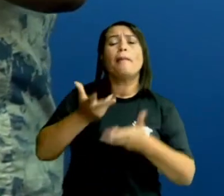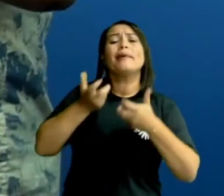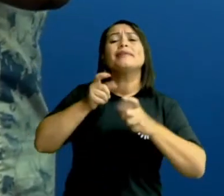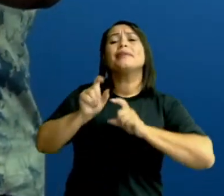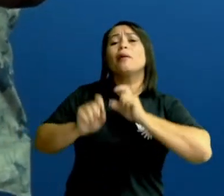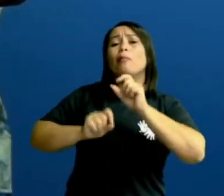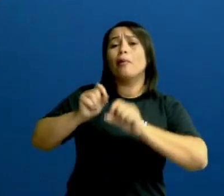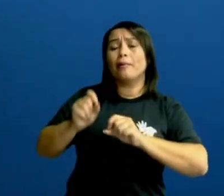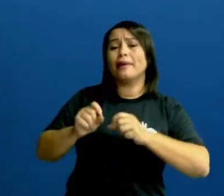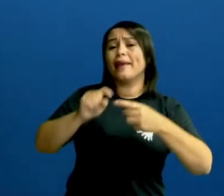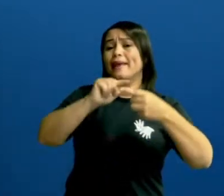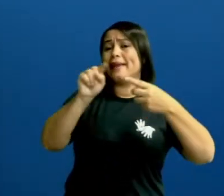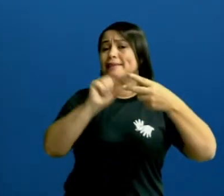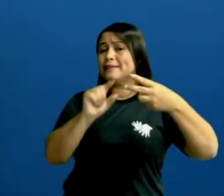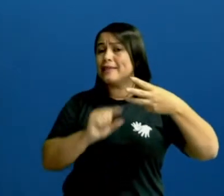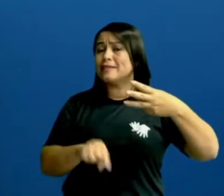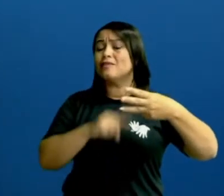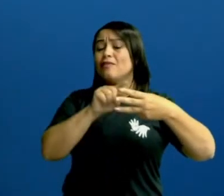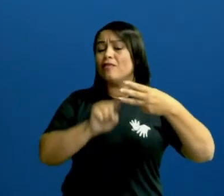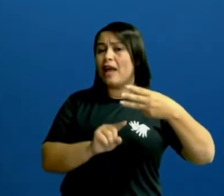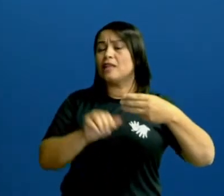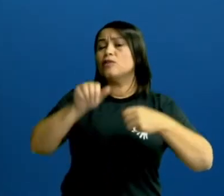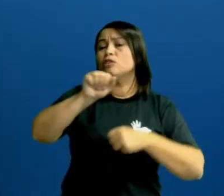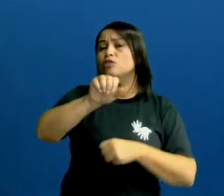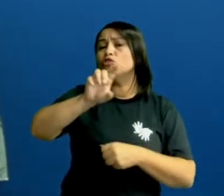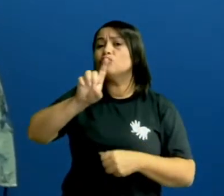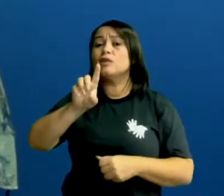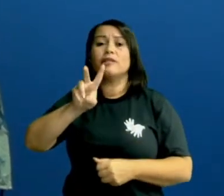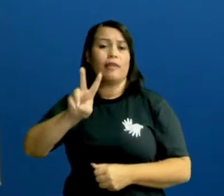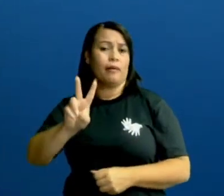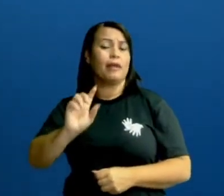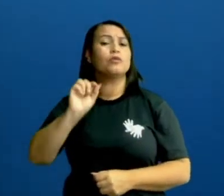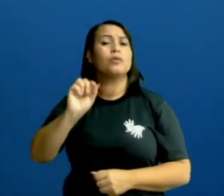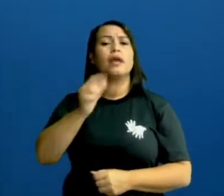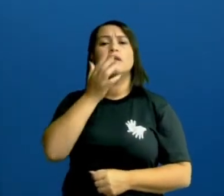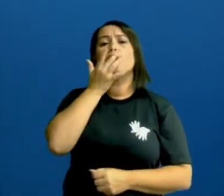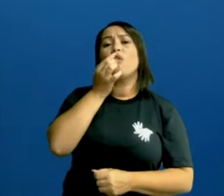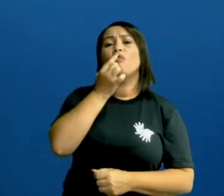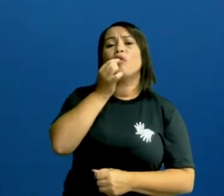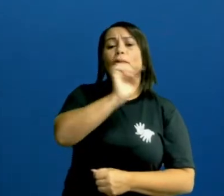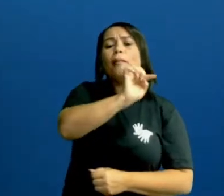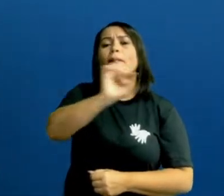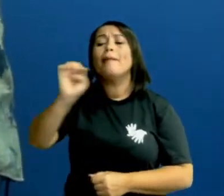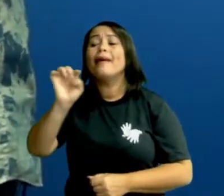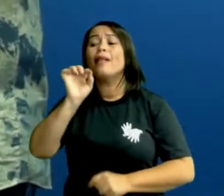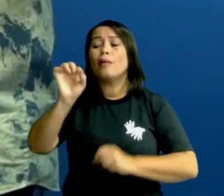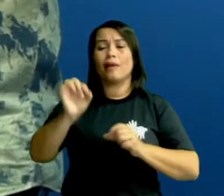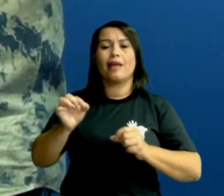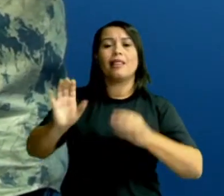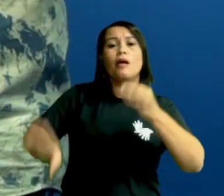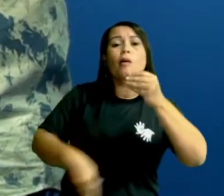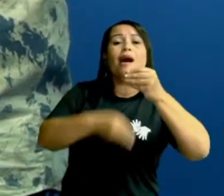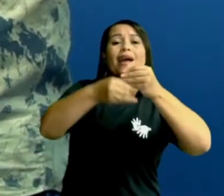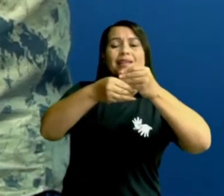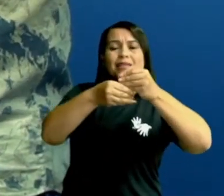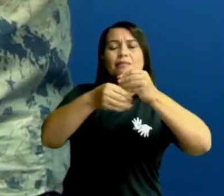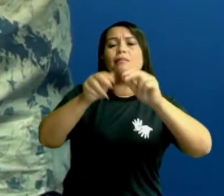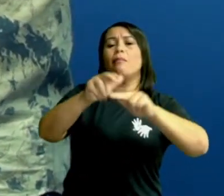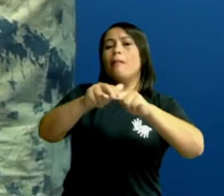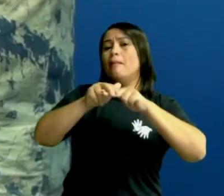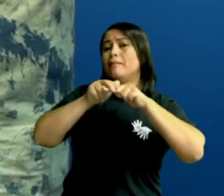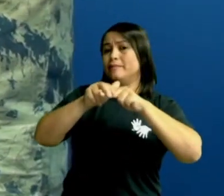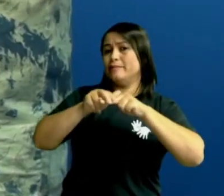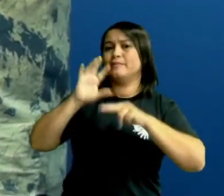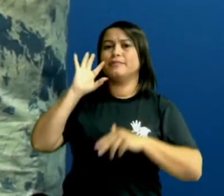Percebam que nessas três frases, os adjuntos adverbiais que estão marcados de vermelho, eles estão acrescentando